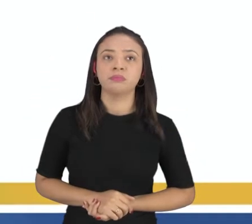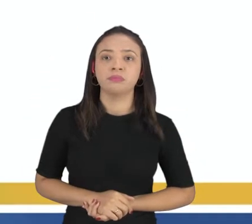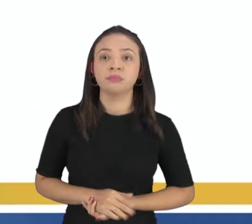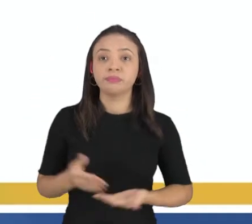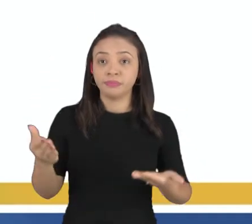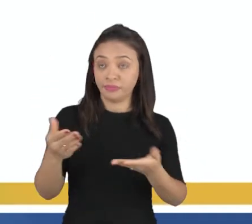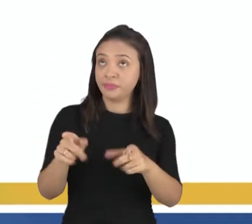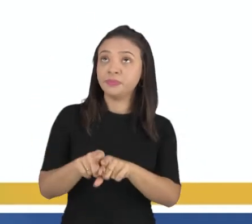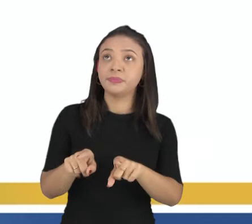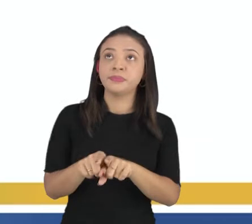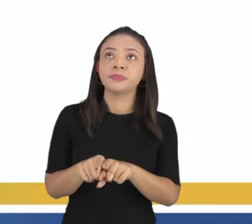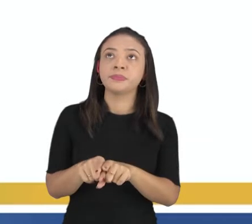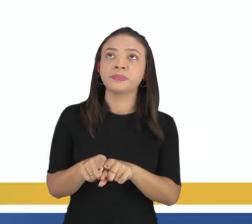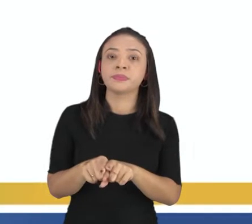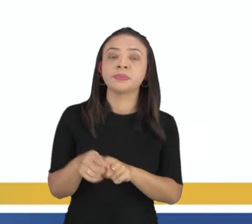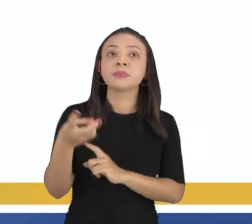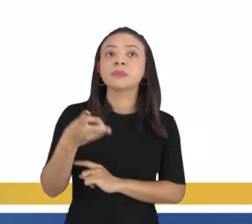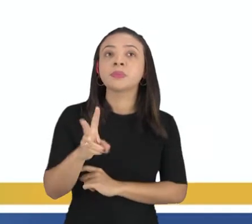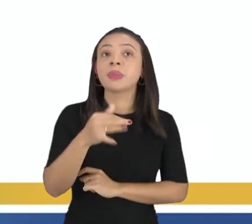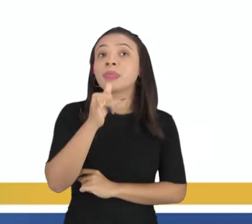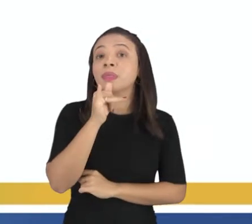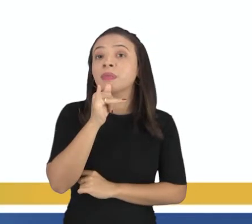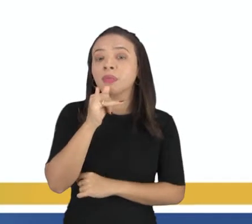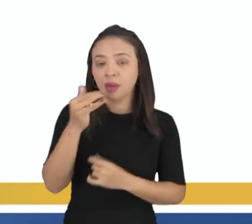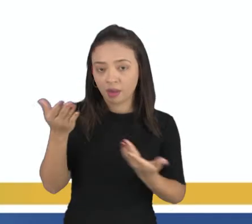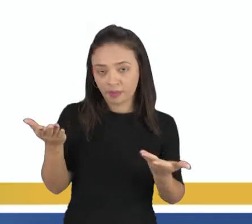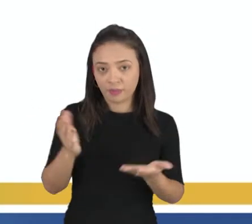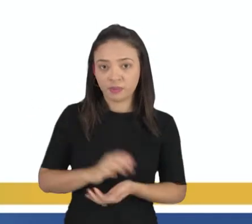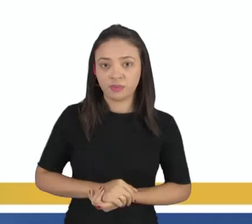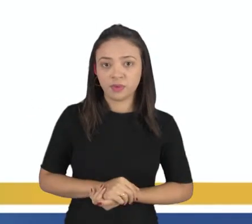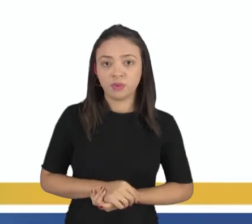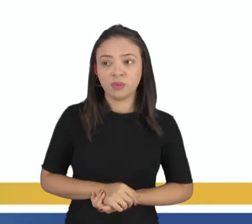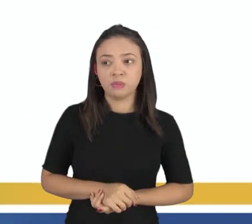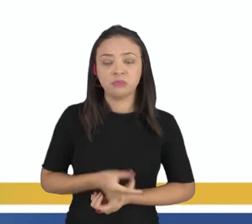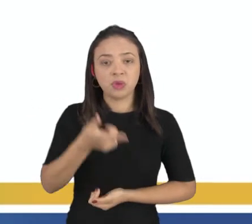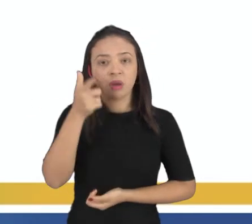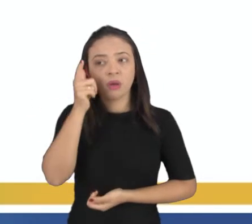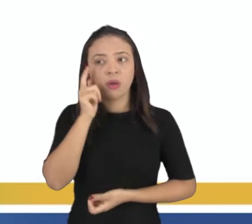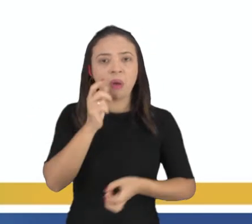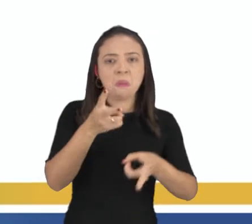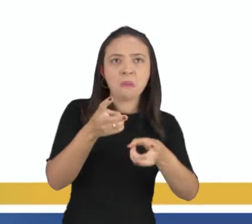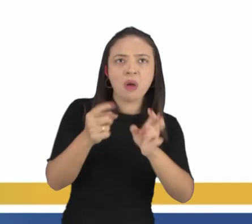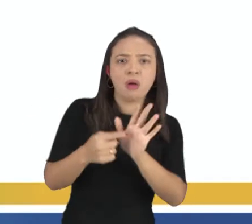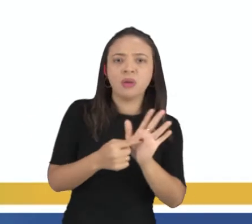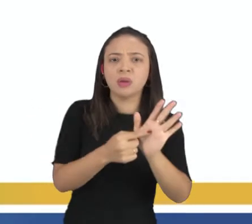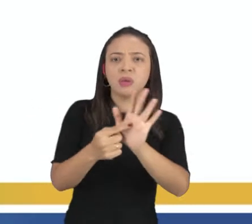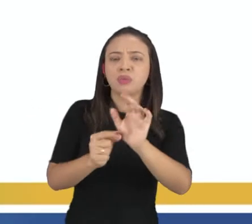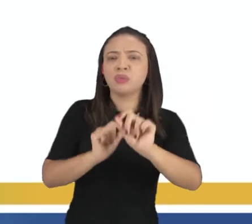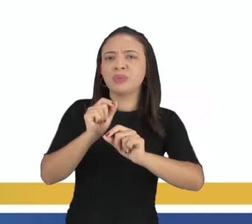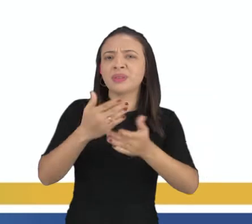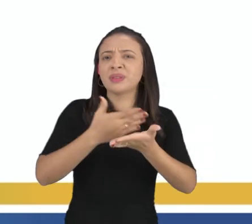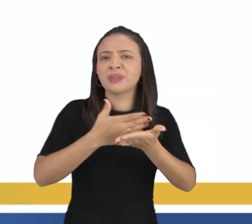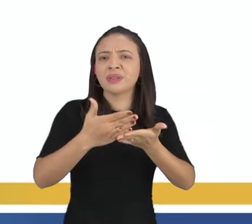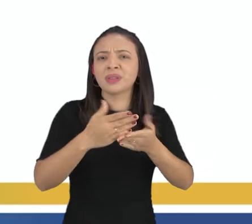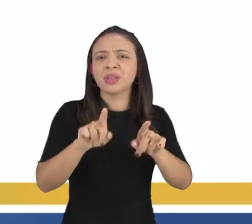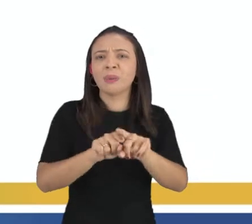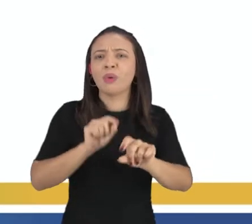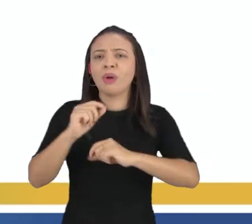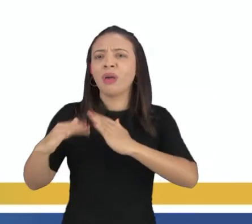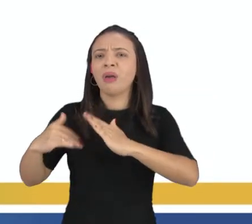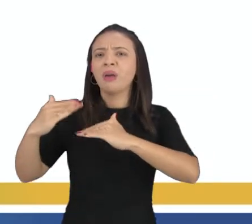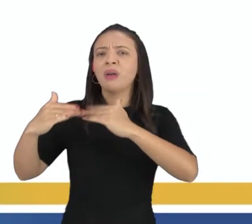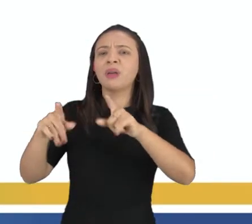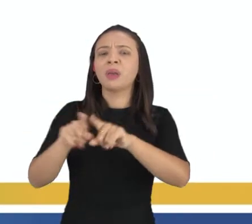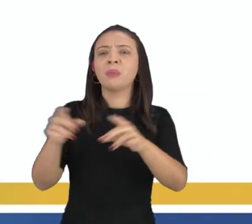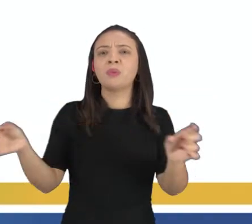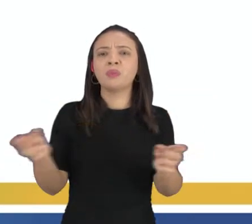E agora nós vamos seguir para um exemplo para a gente conseguir destacar o que é essa introdução, o que é o desenvolvimento